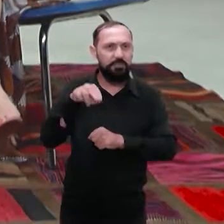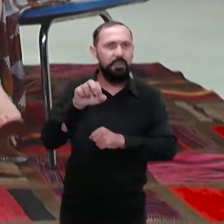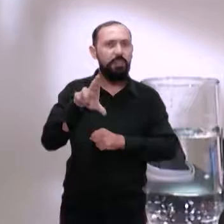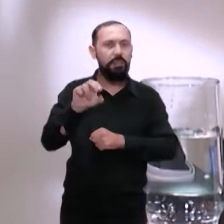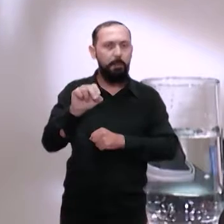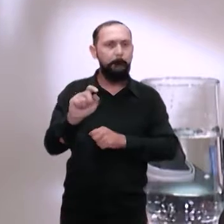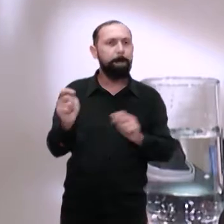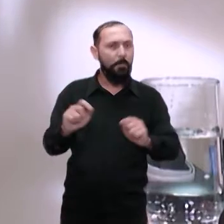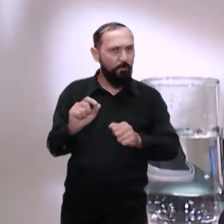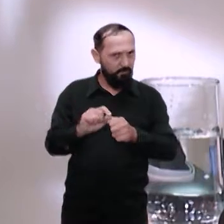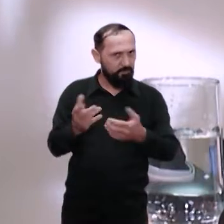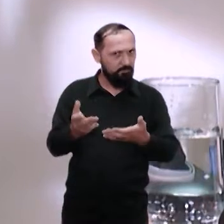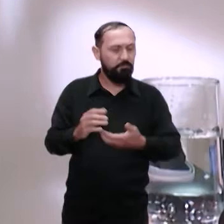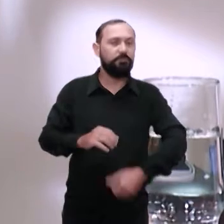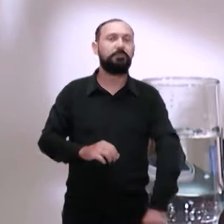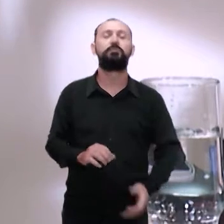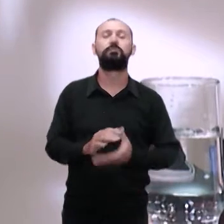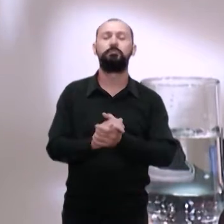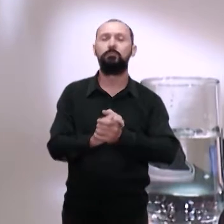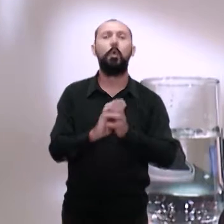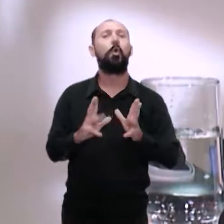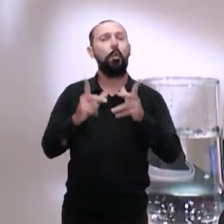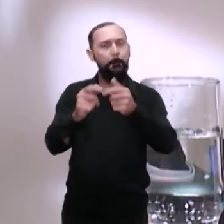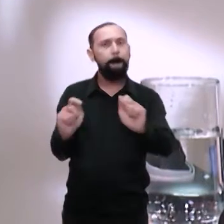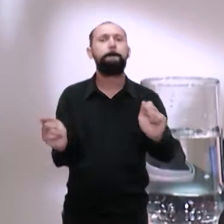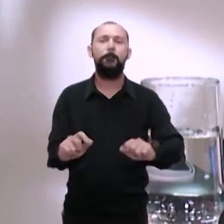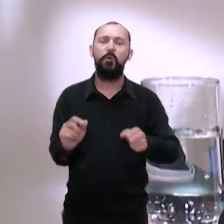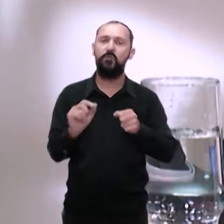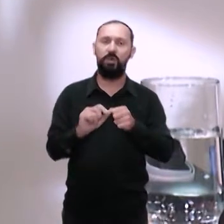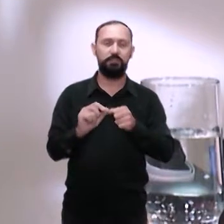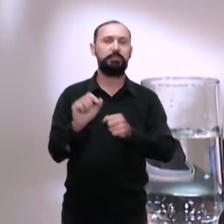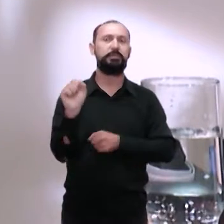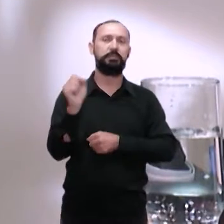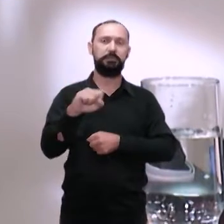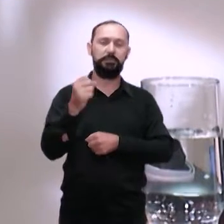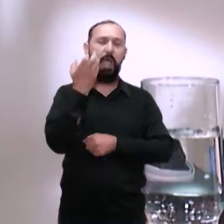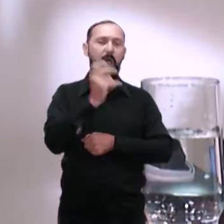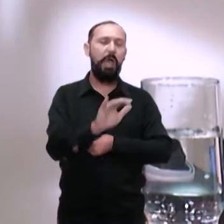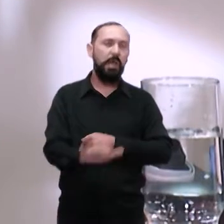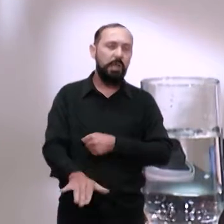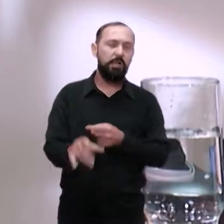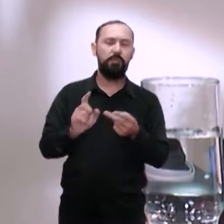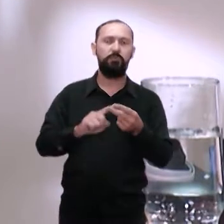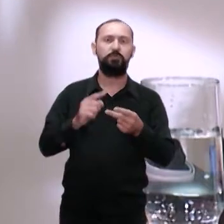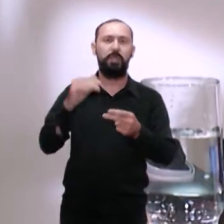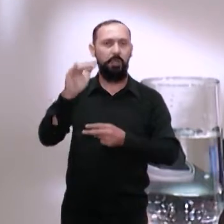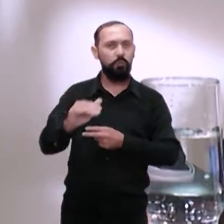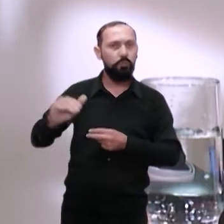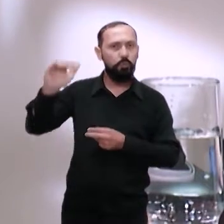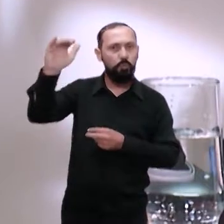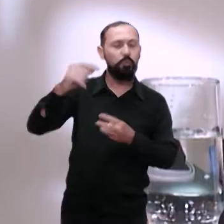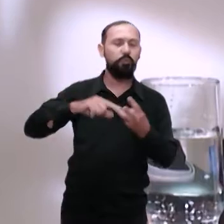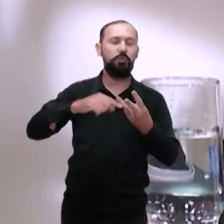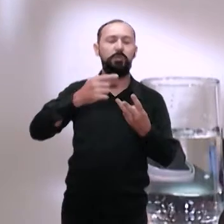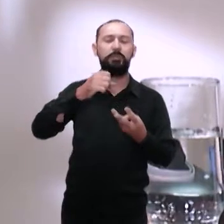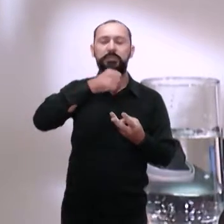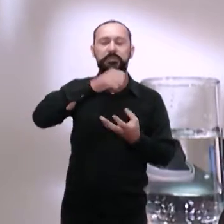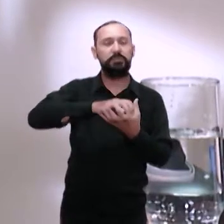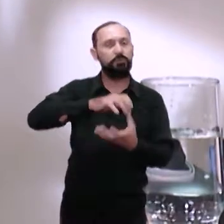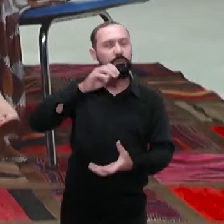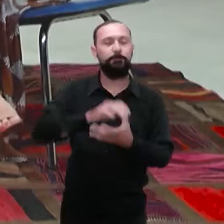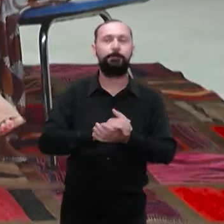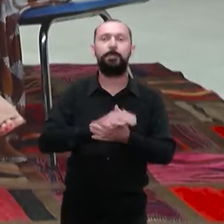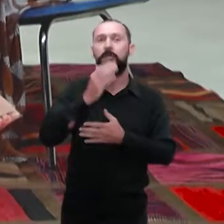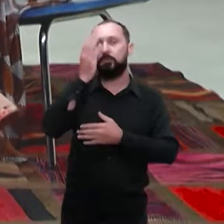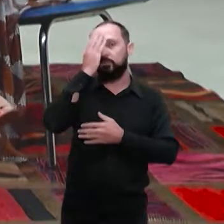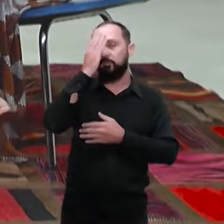neurofeedback? Sim, com certeza. Todo mundo está apto a fazer o neurofeedback. Crianças, adultos,